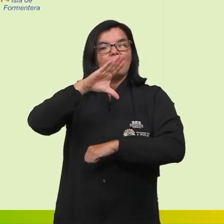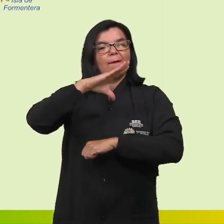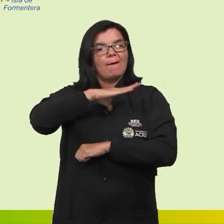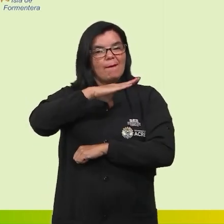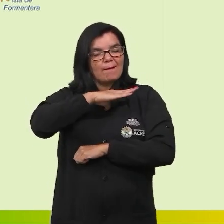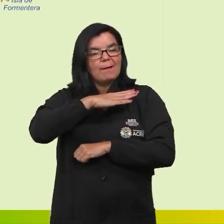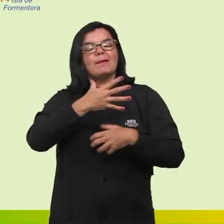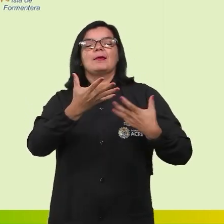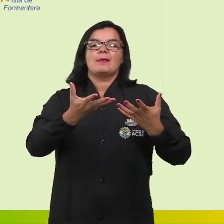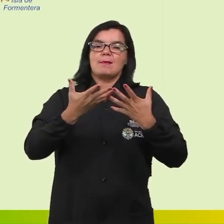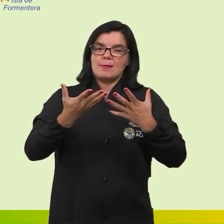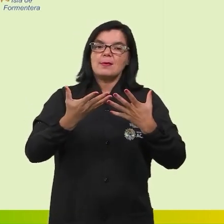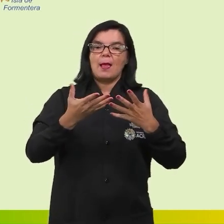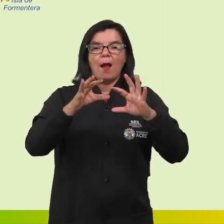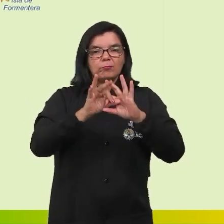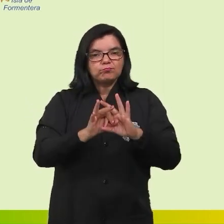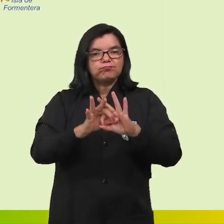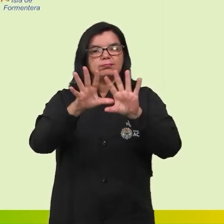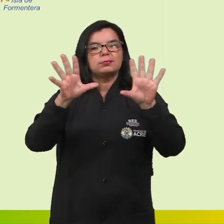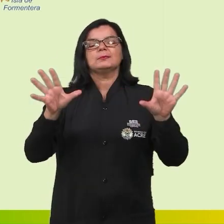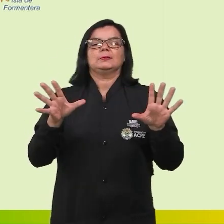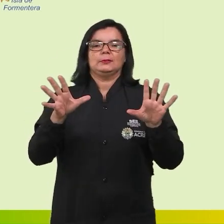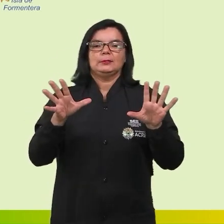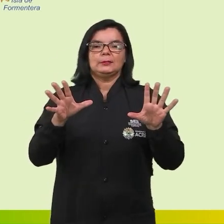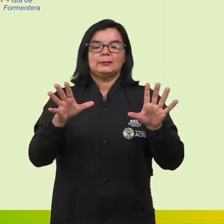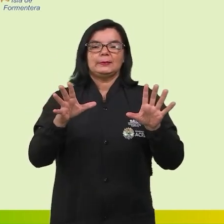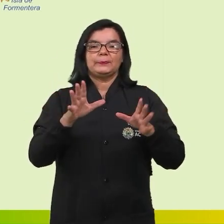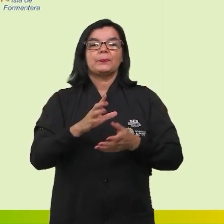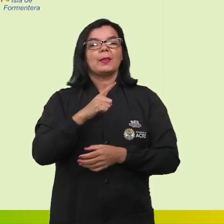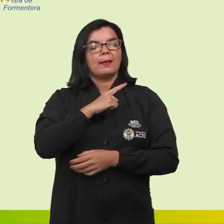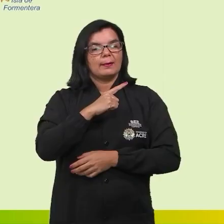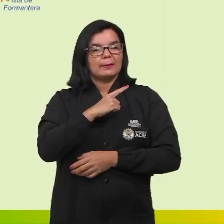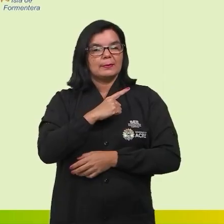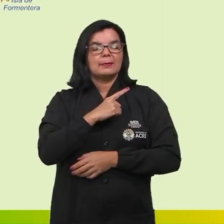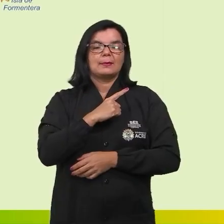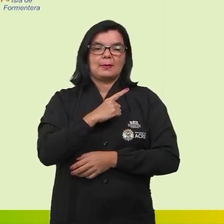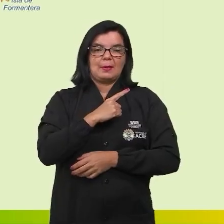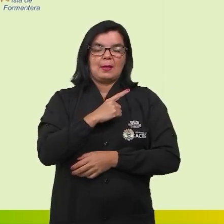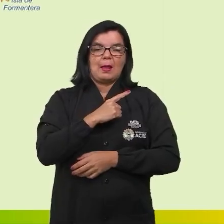que buscam a sua independência, né? Então, existe ali,